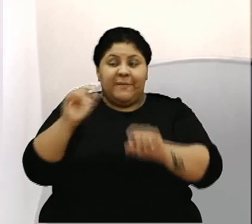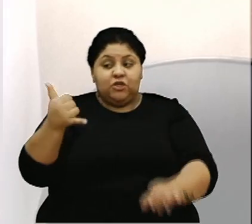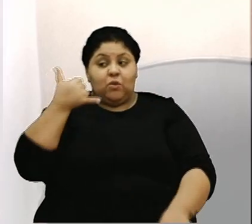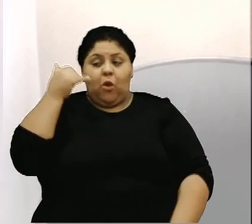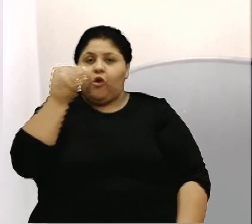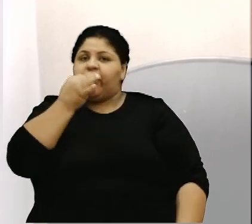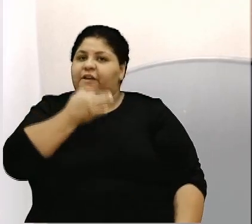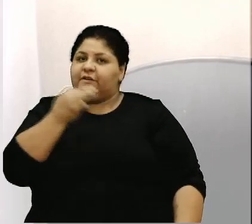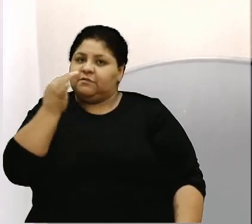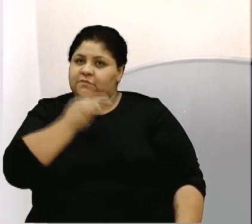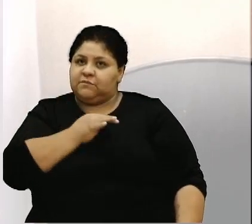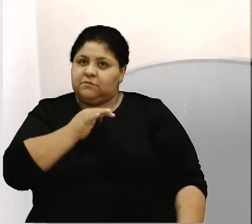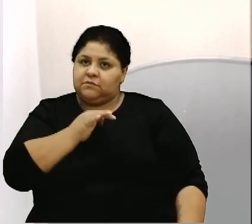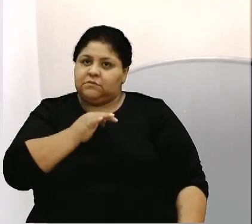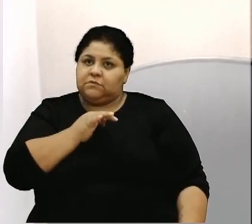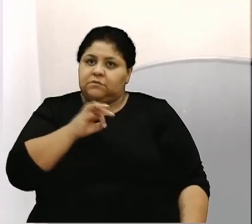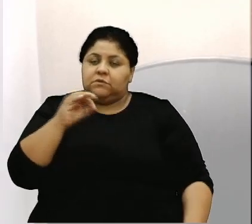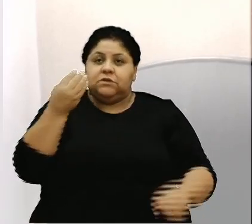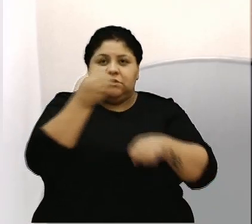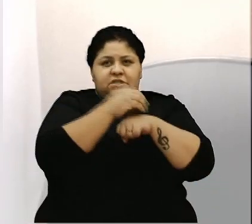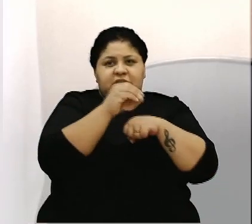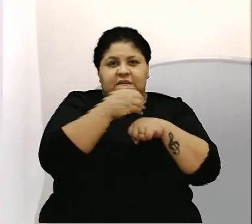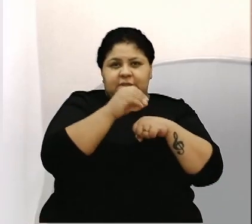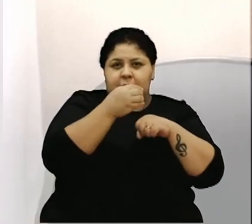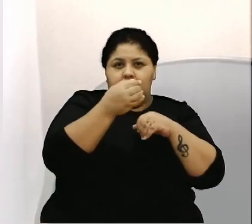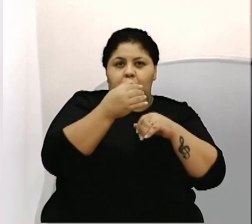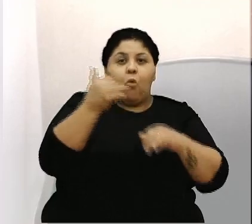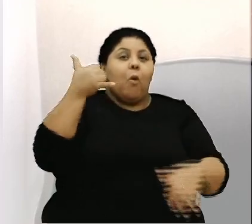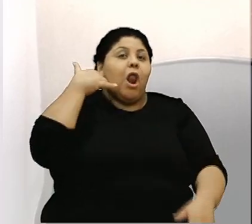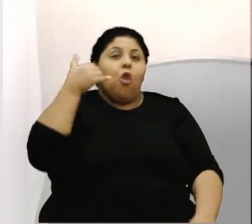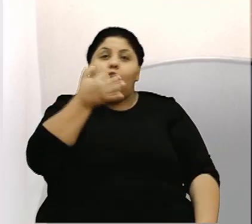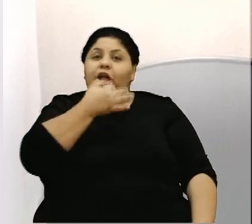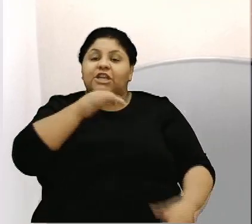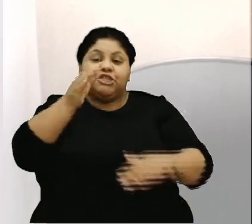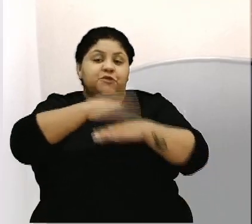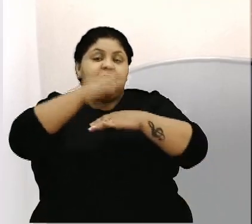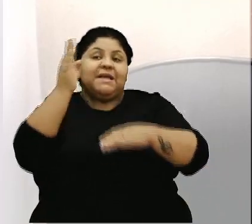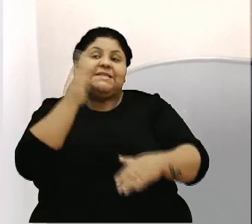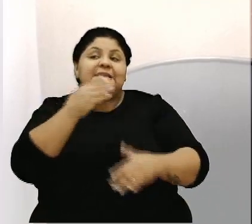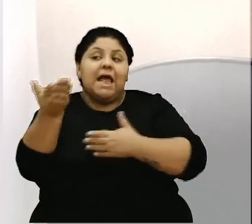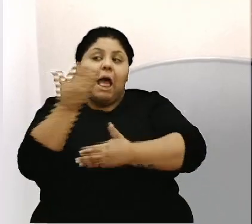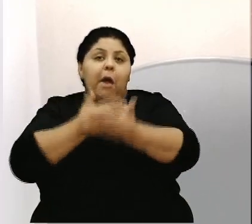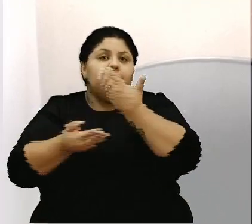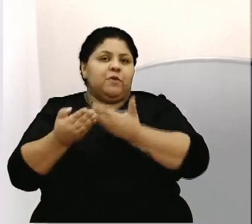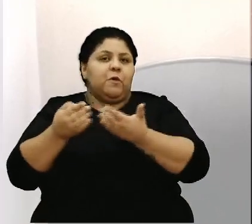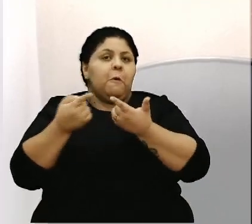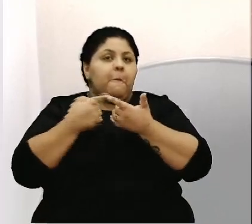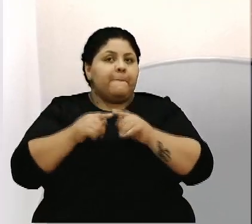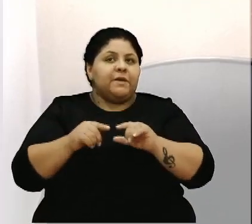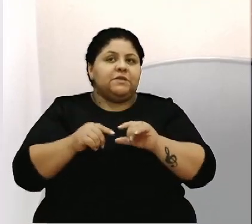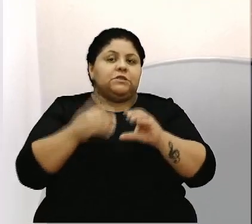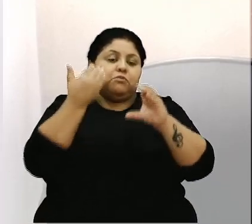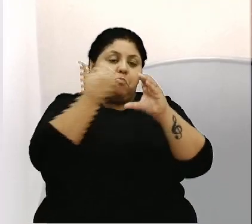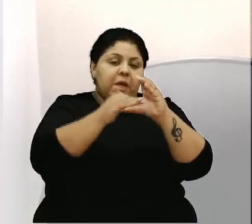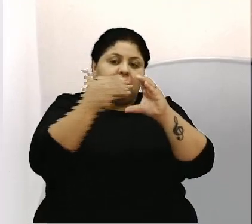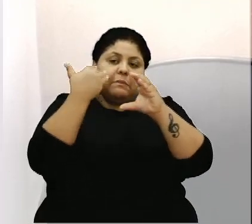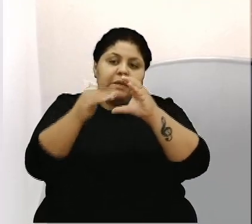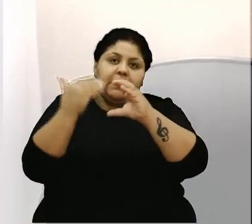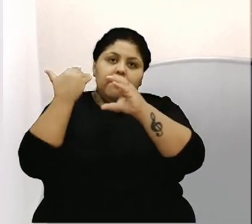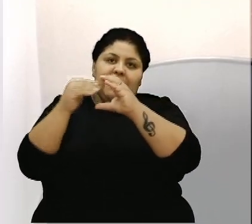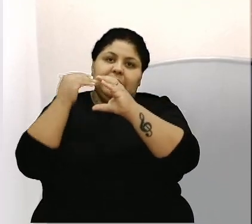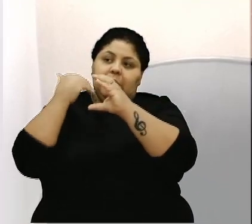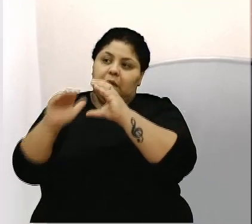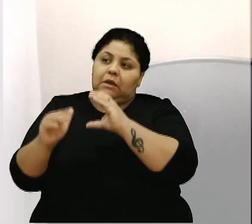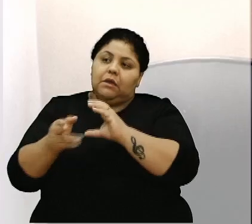talvez até mais rápido poder ser atendido, mas que por diversas vezes a gente manda